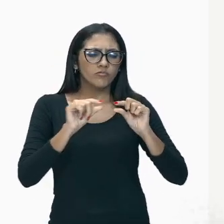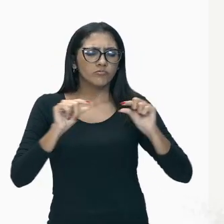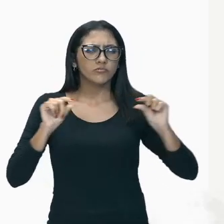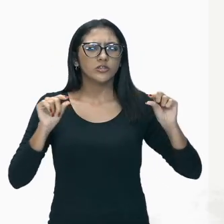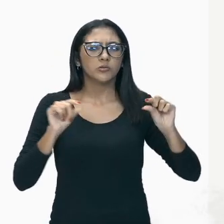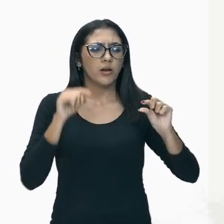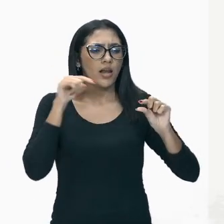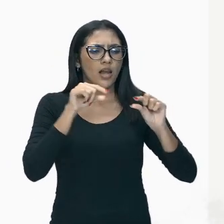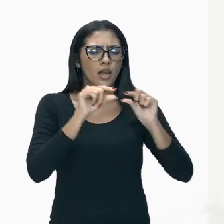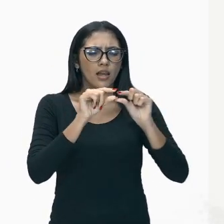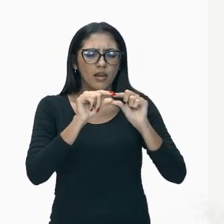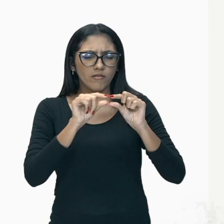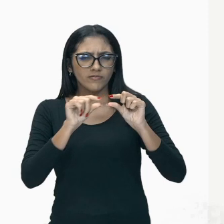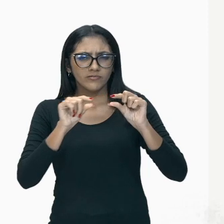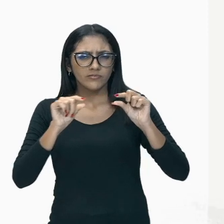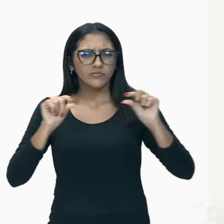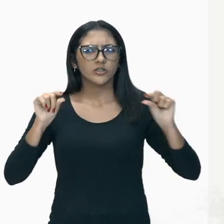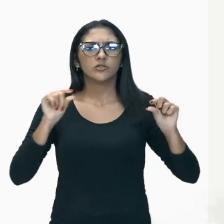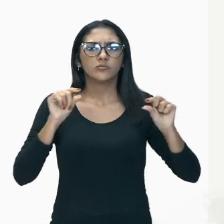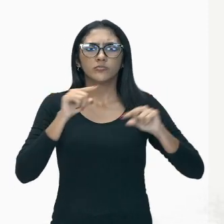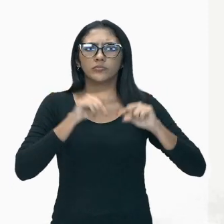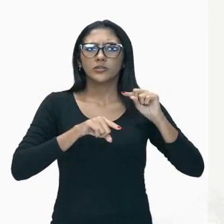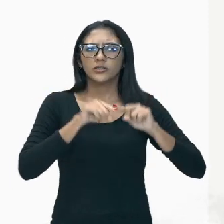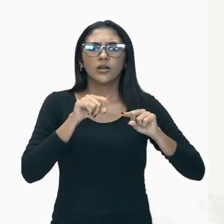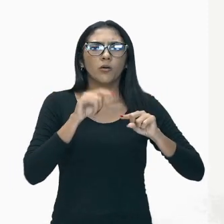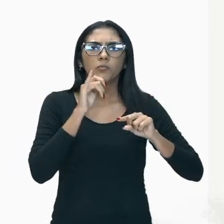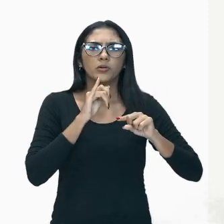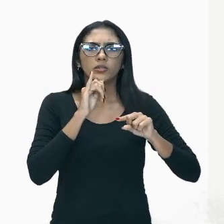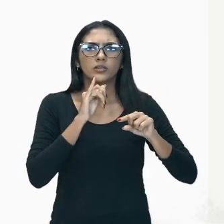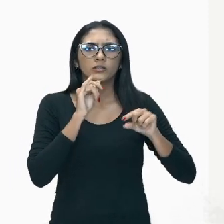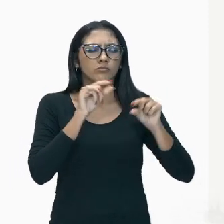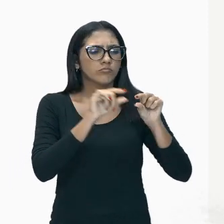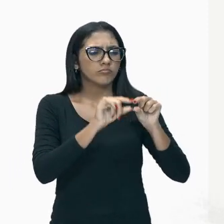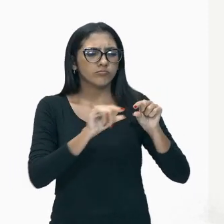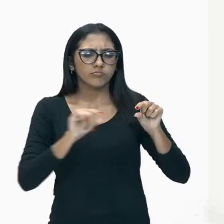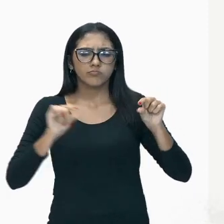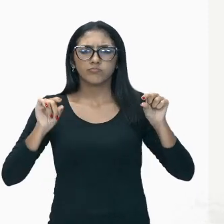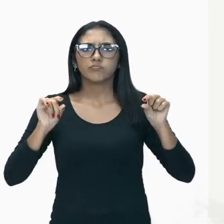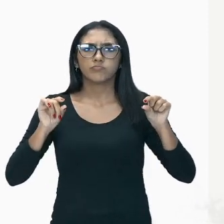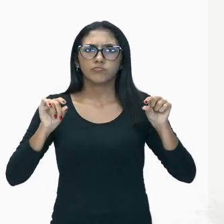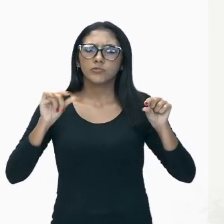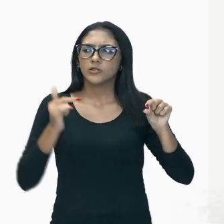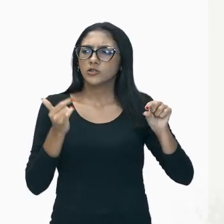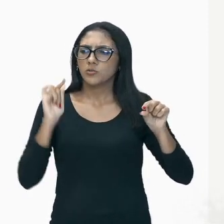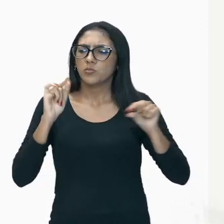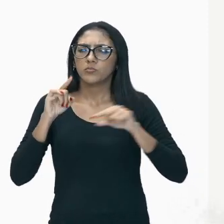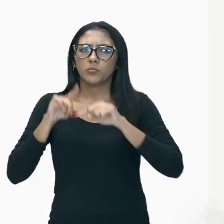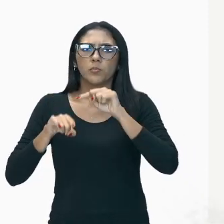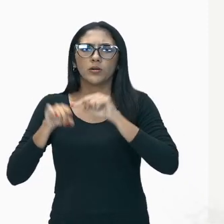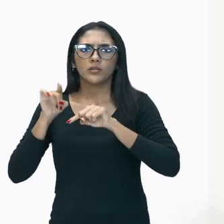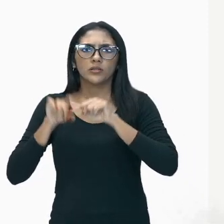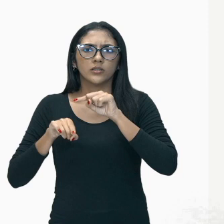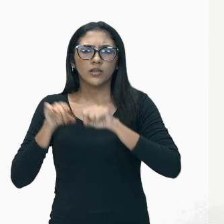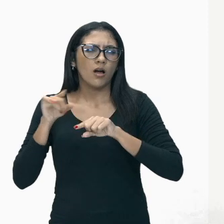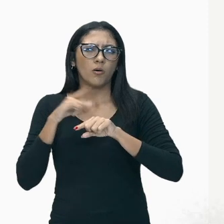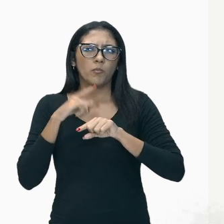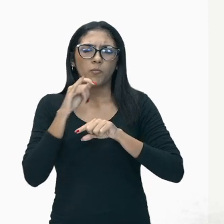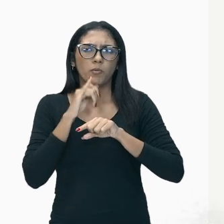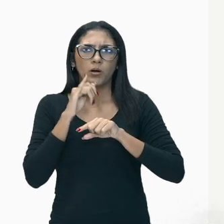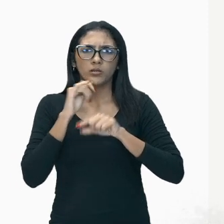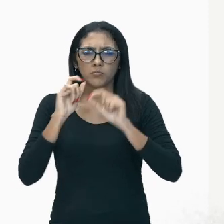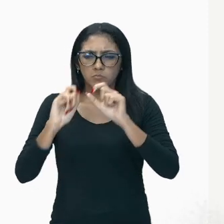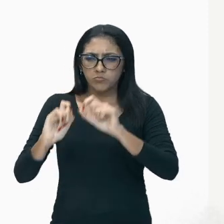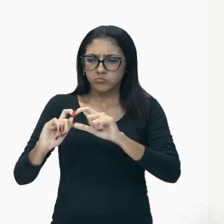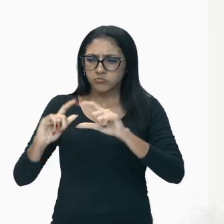nesse fio, tem um aparelho. Vamos imaginar um aparelho. Aí eu peguei esse aparelho e fiz um zoom. Ele tem